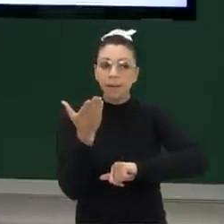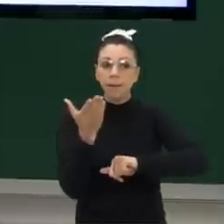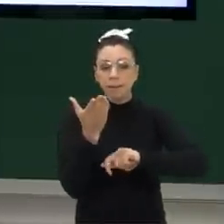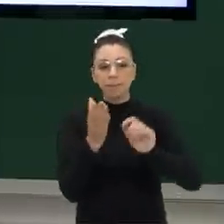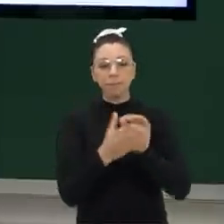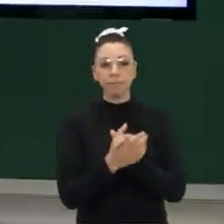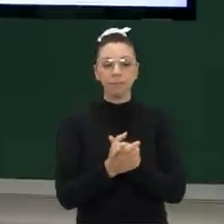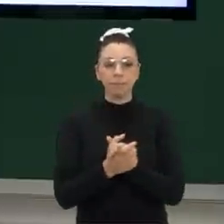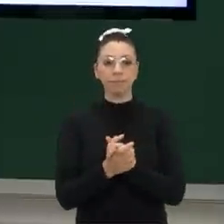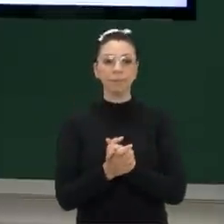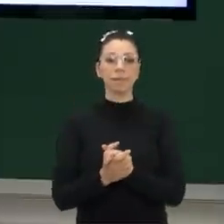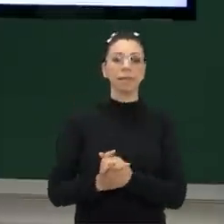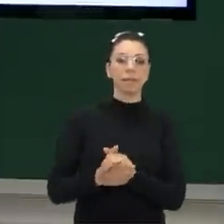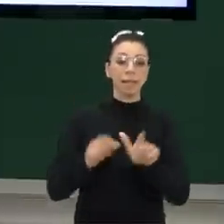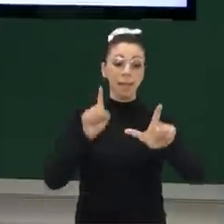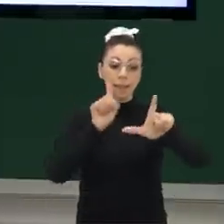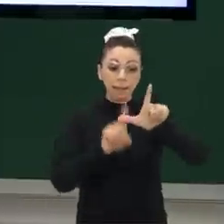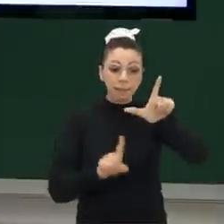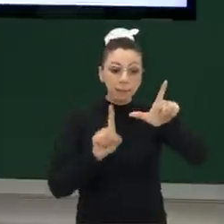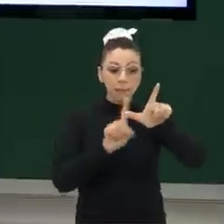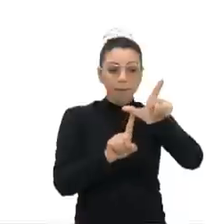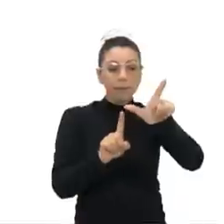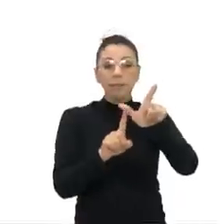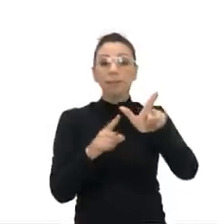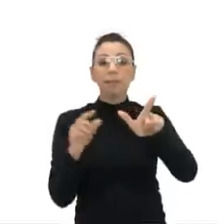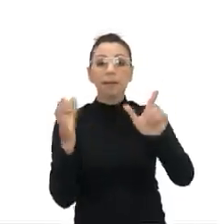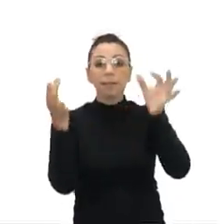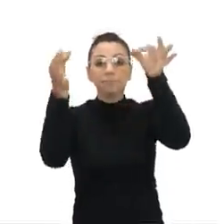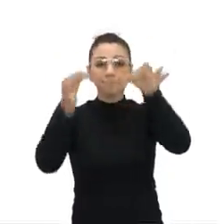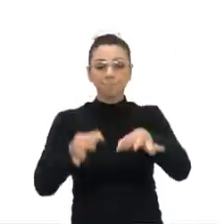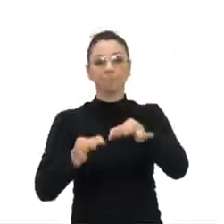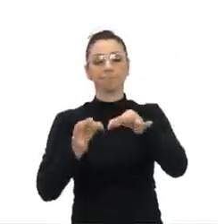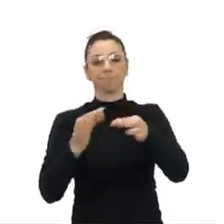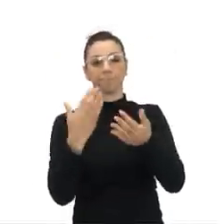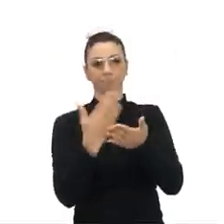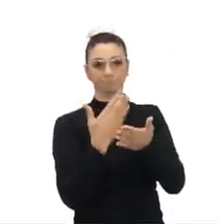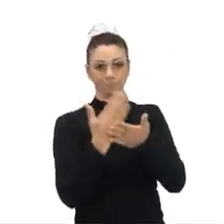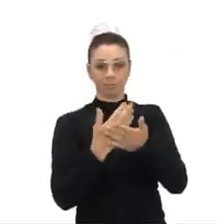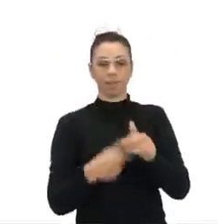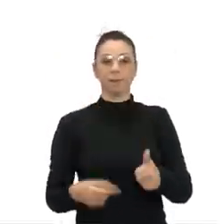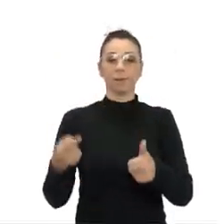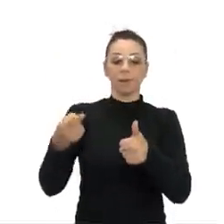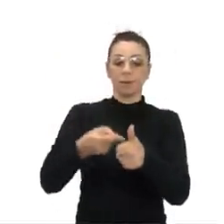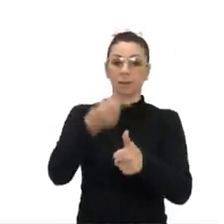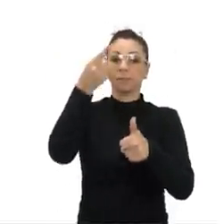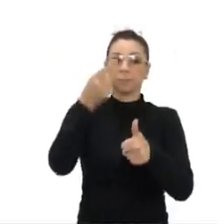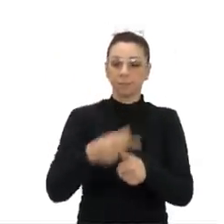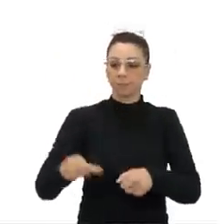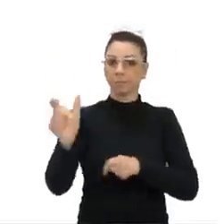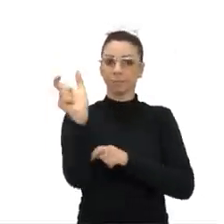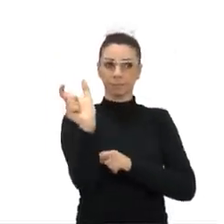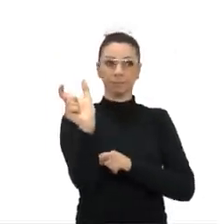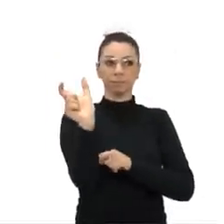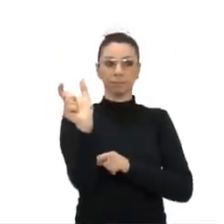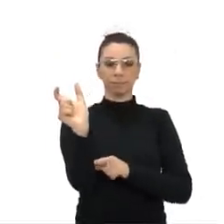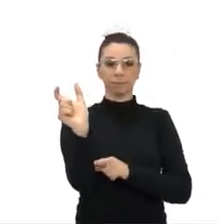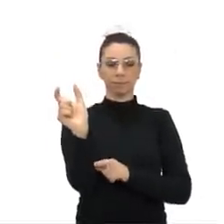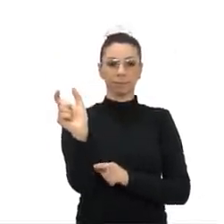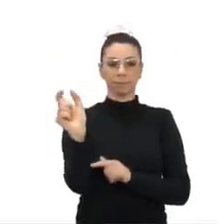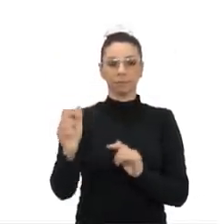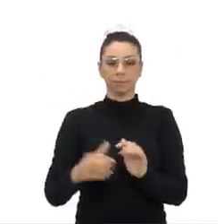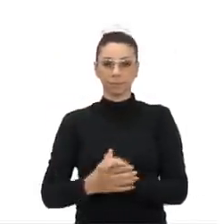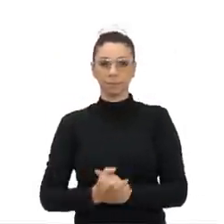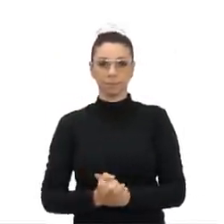letrinhas estão corretas aí no seu caderno. Primeiro deles, que era aquela primeira palavrinha que a teacher correria